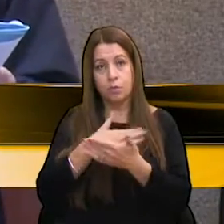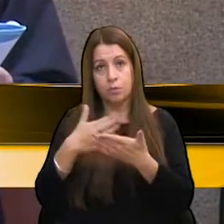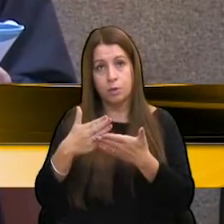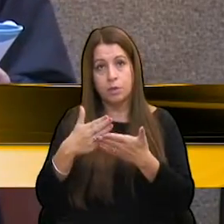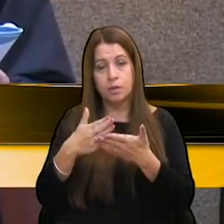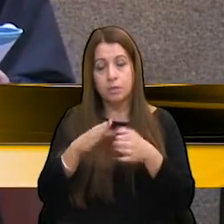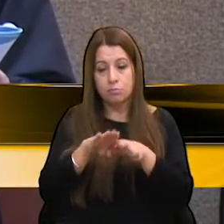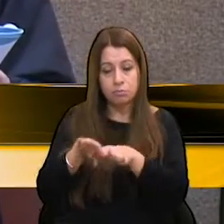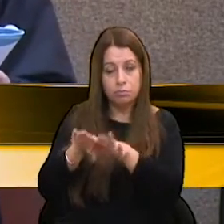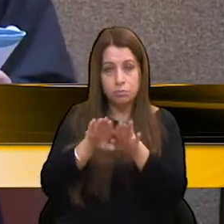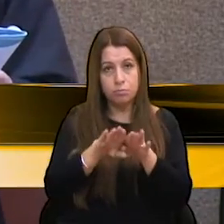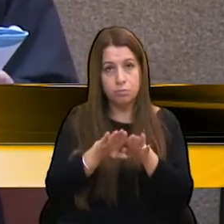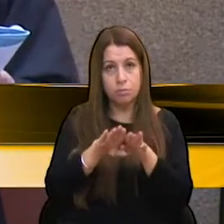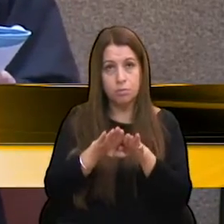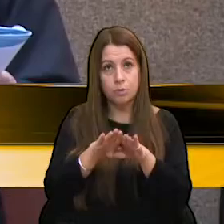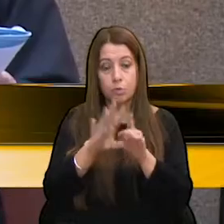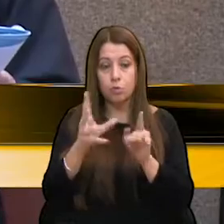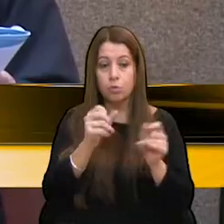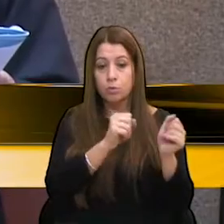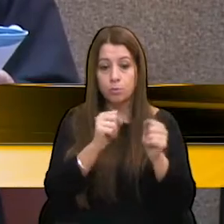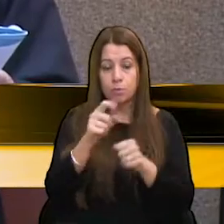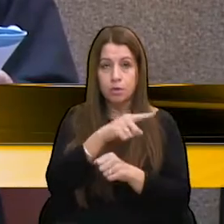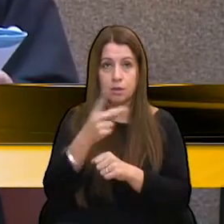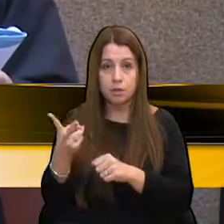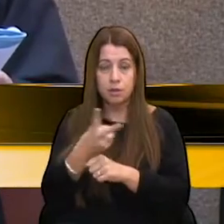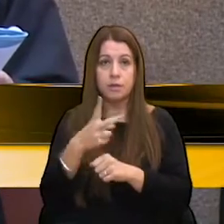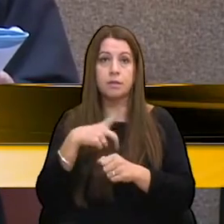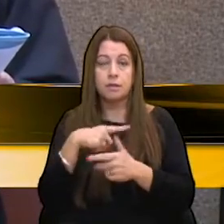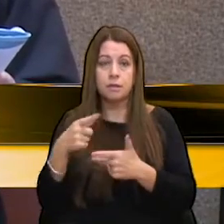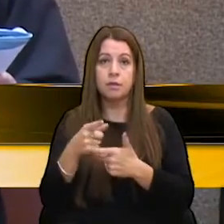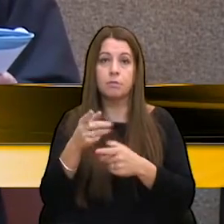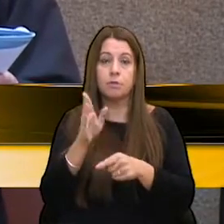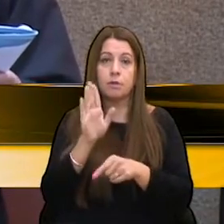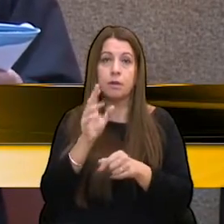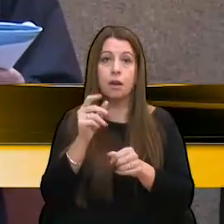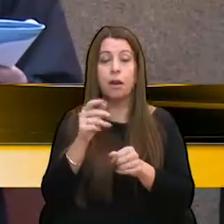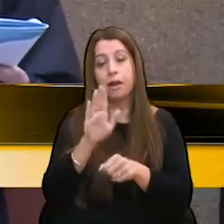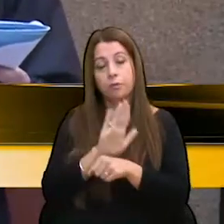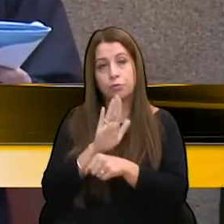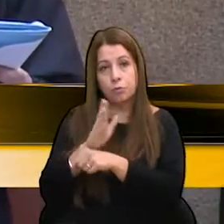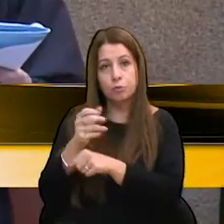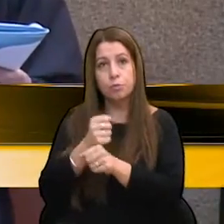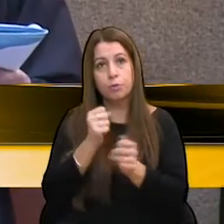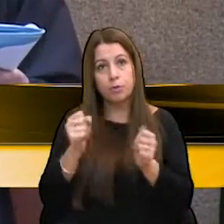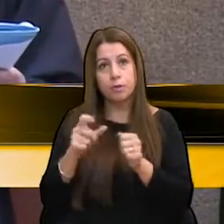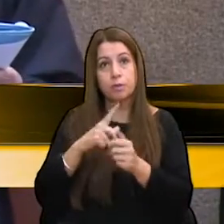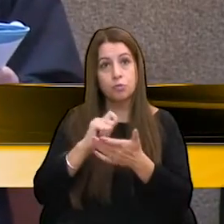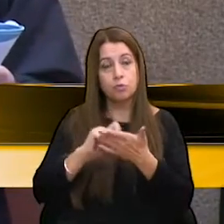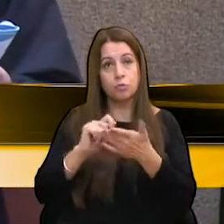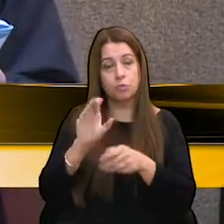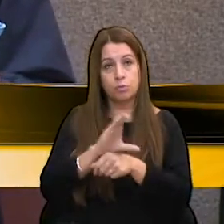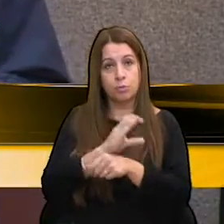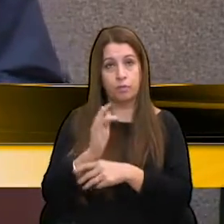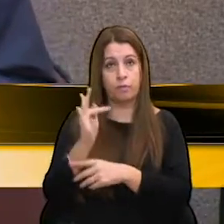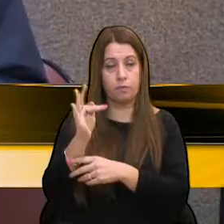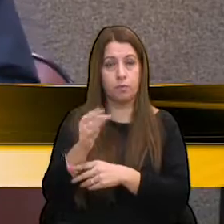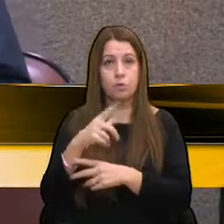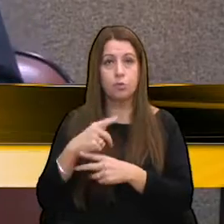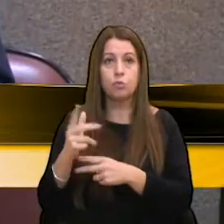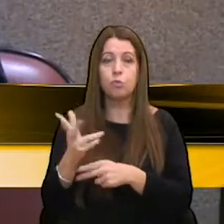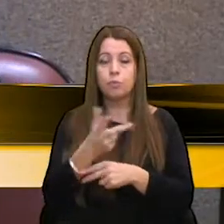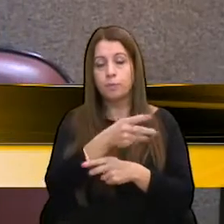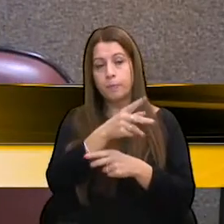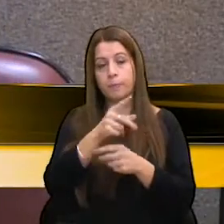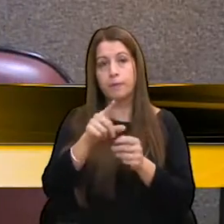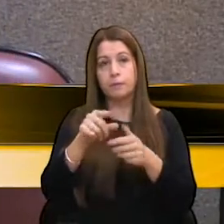da simetria, os entes federados seguem a mesma tripartição de poderes, adotada pela Constituição Federal, composta pelo